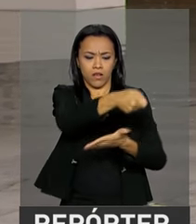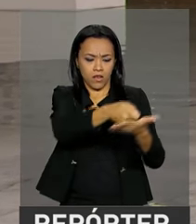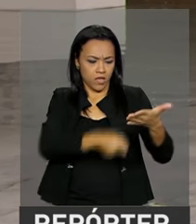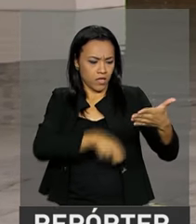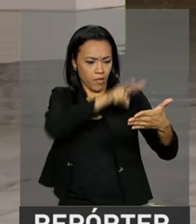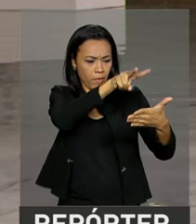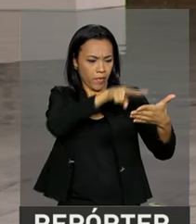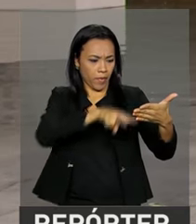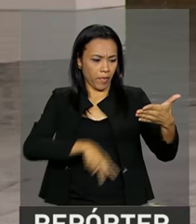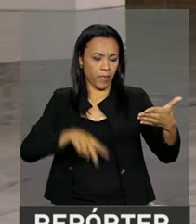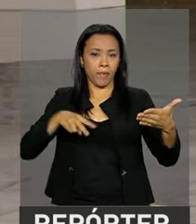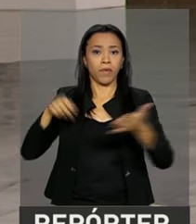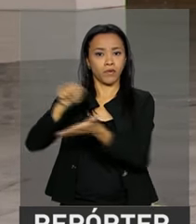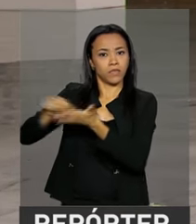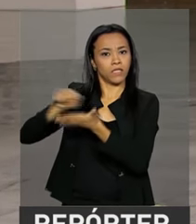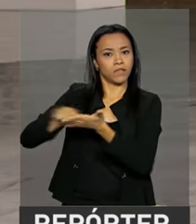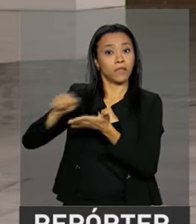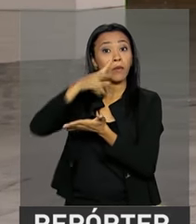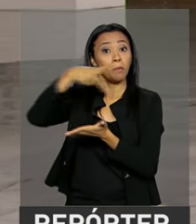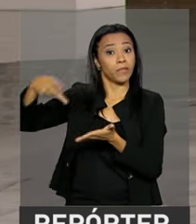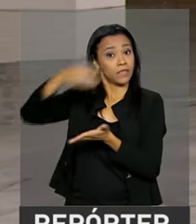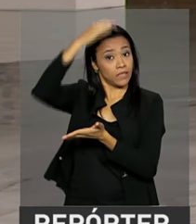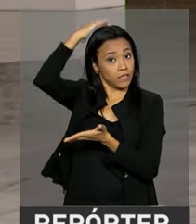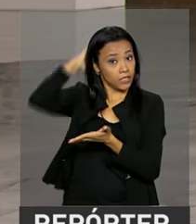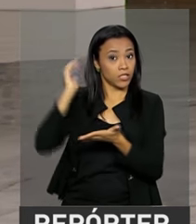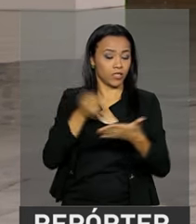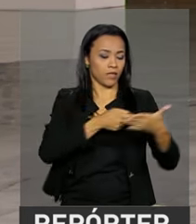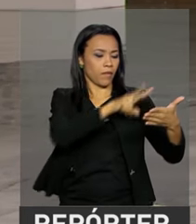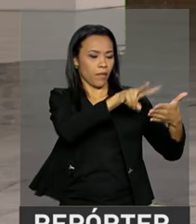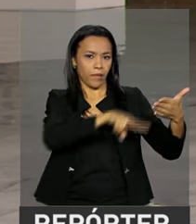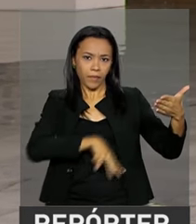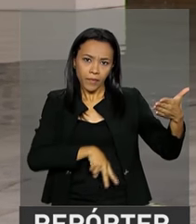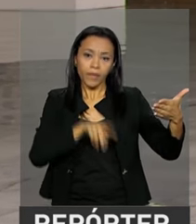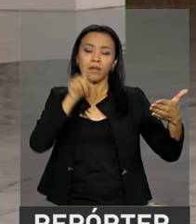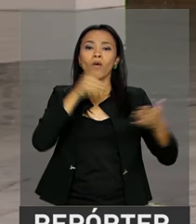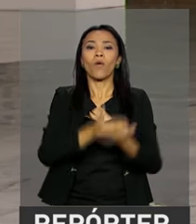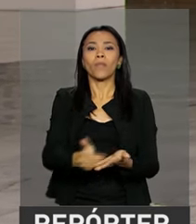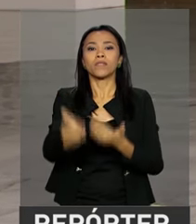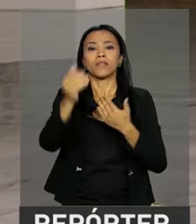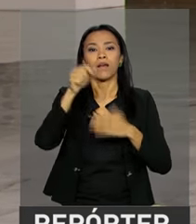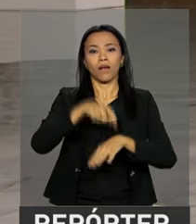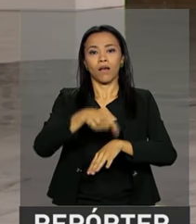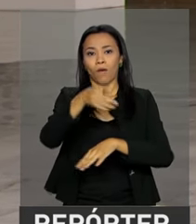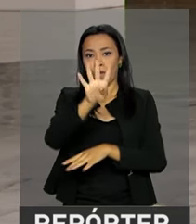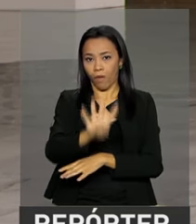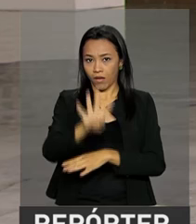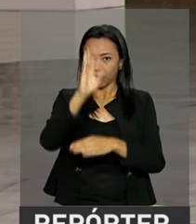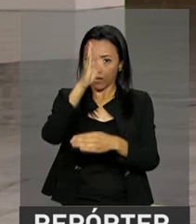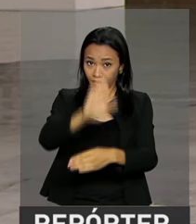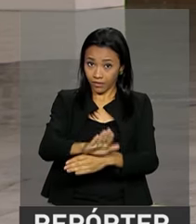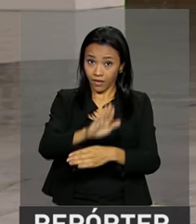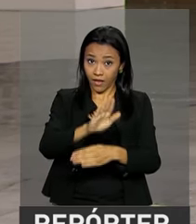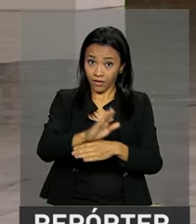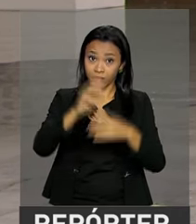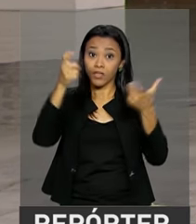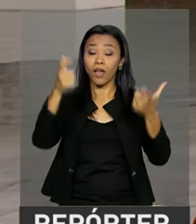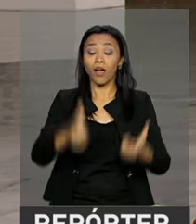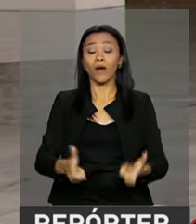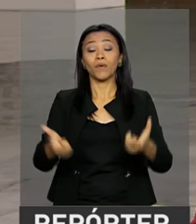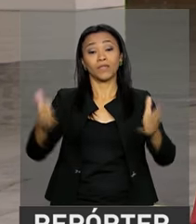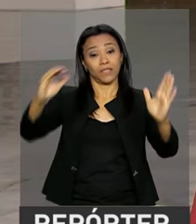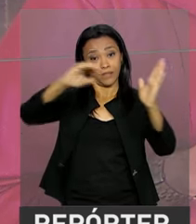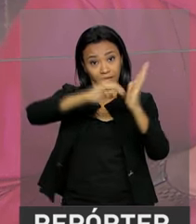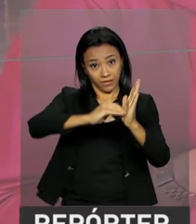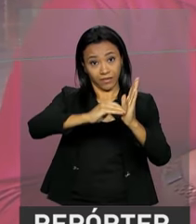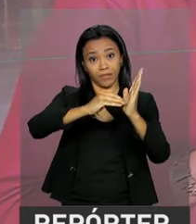presidencial ao Congresso. A sessão está marcada para começar às 4 horas da tarde, no plenário da Câmara dos Deputados. Volto